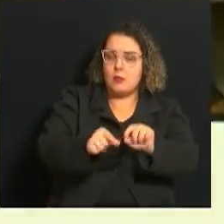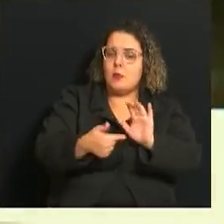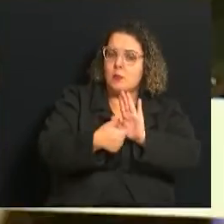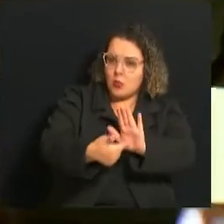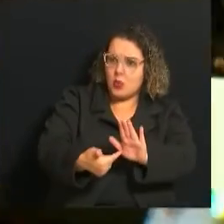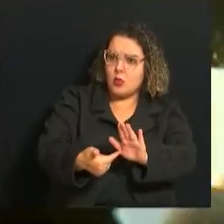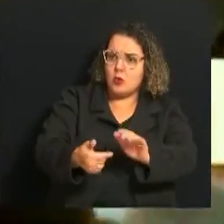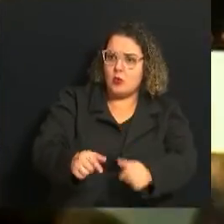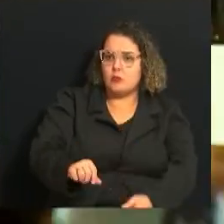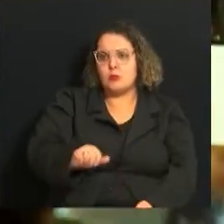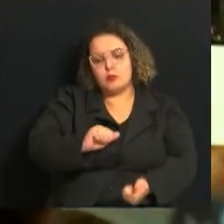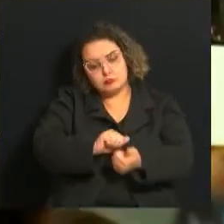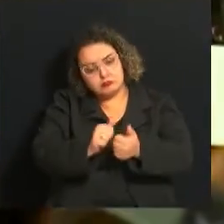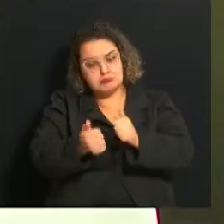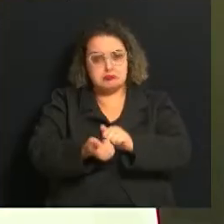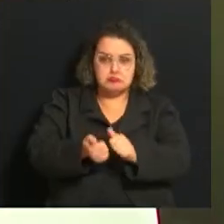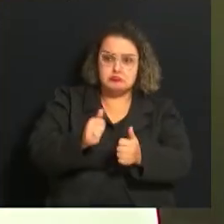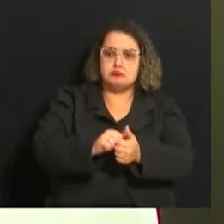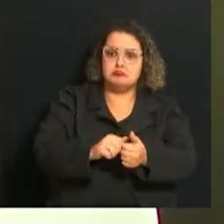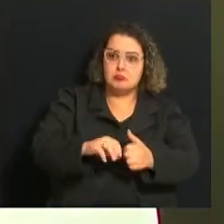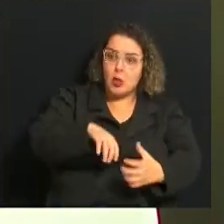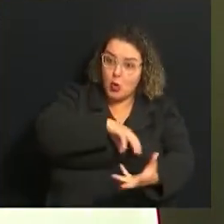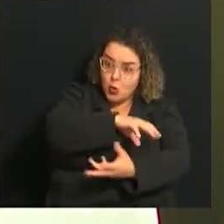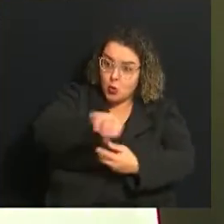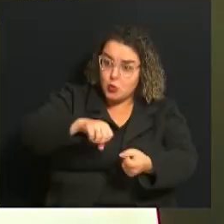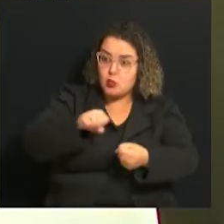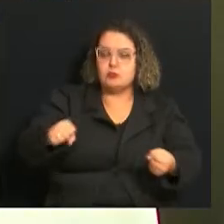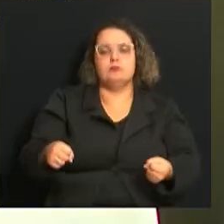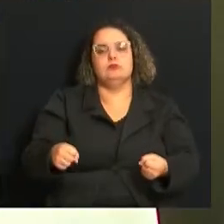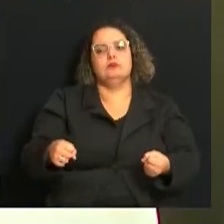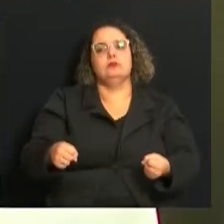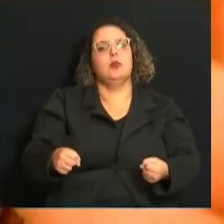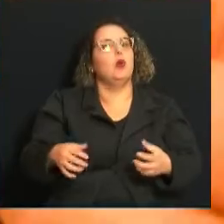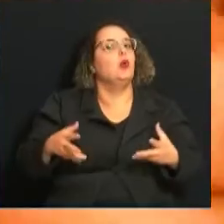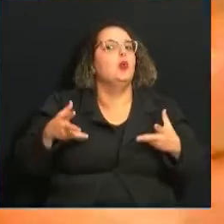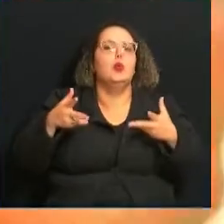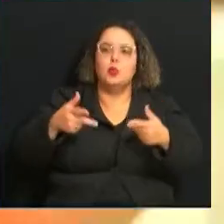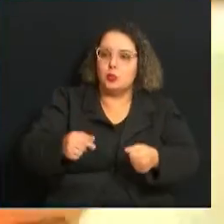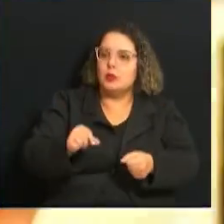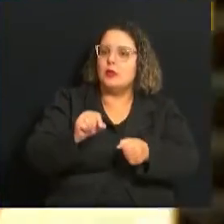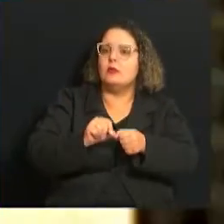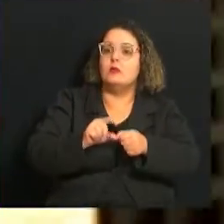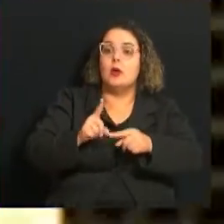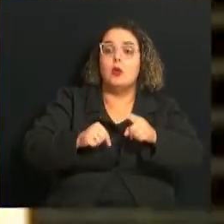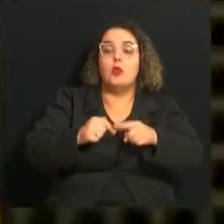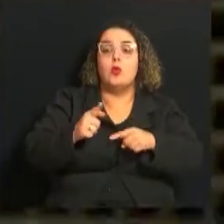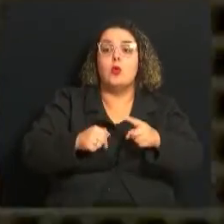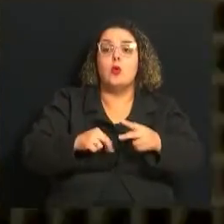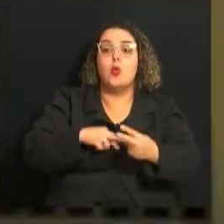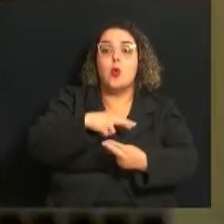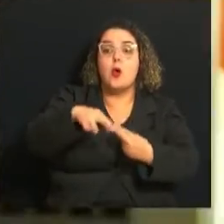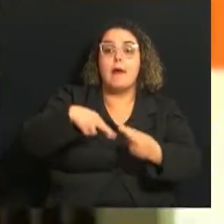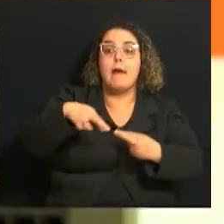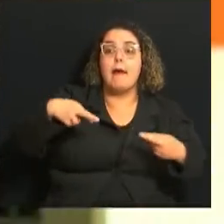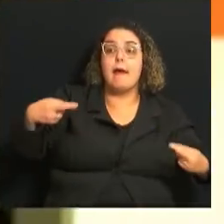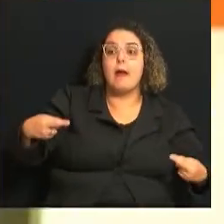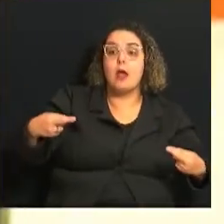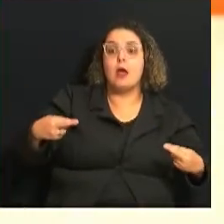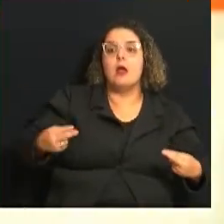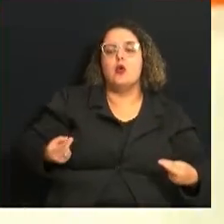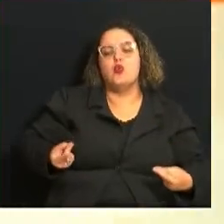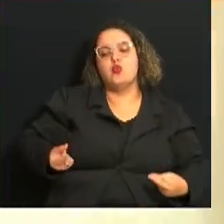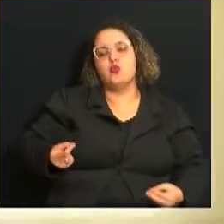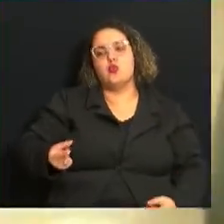mais sustentável para o produtor. São totalmente feitas com material reciclável e duram mais tempo